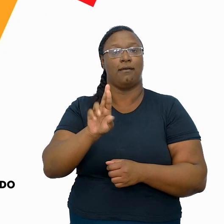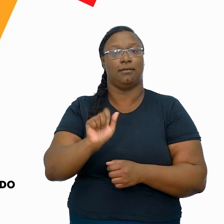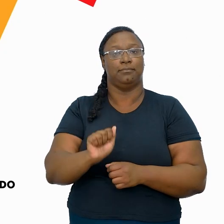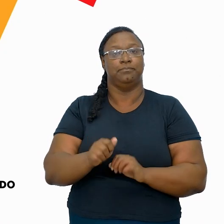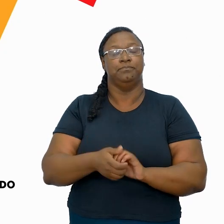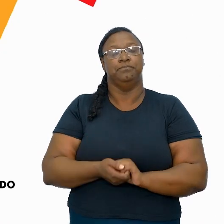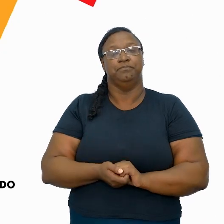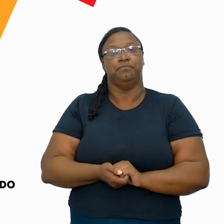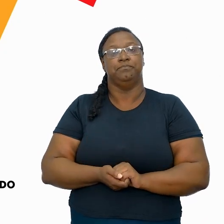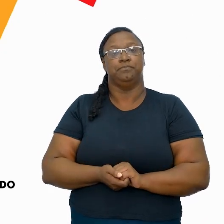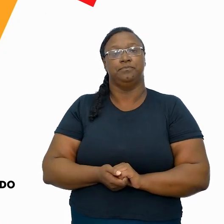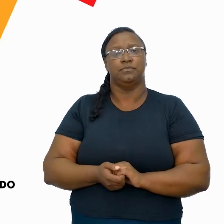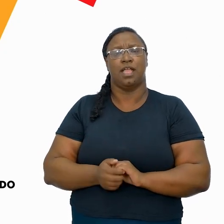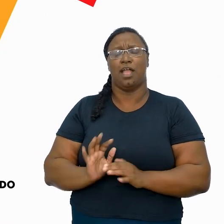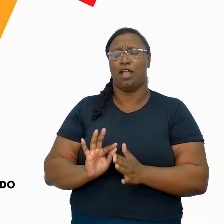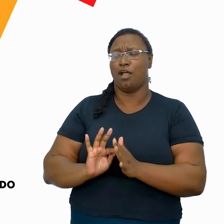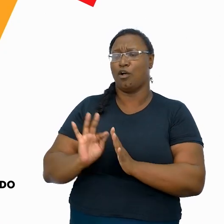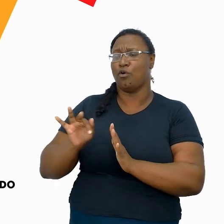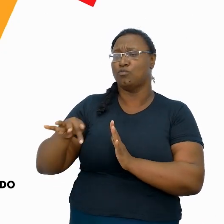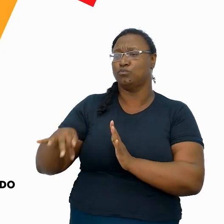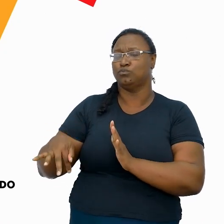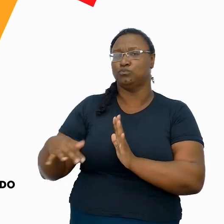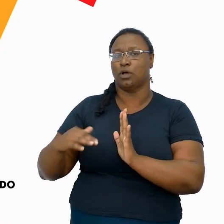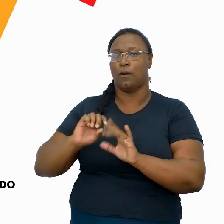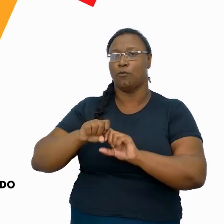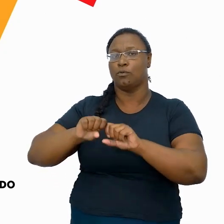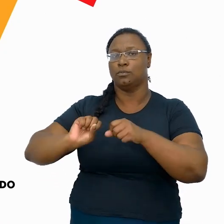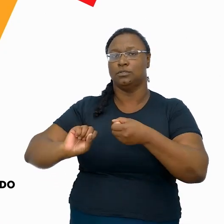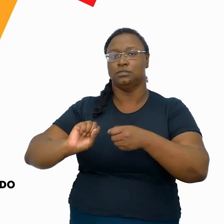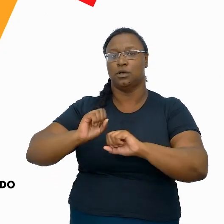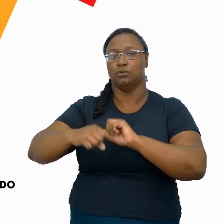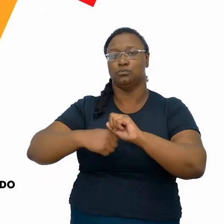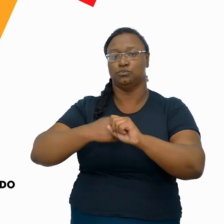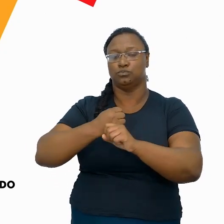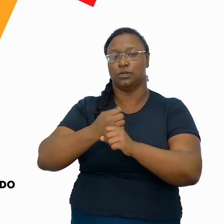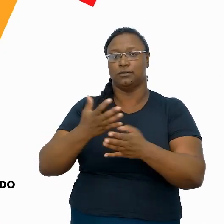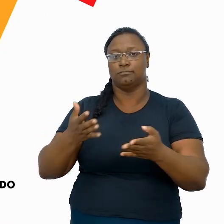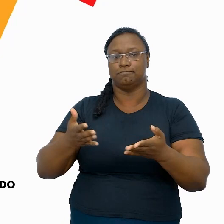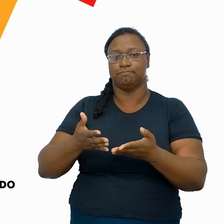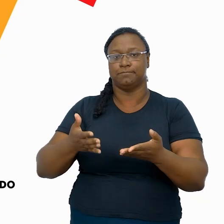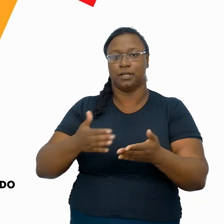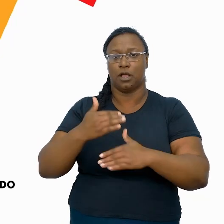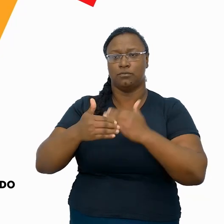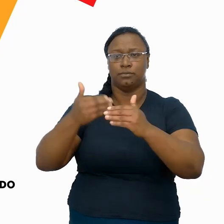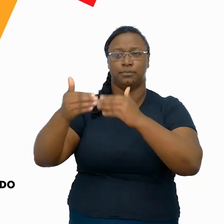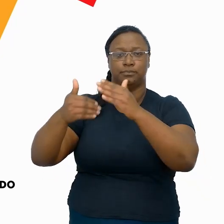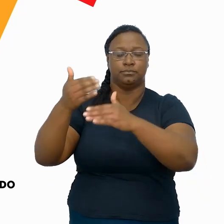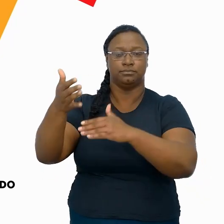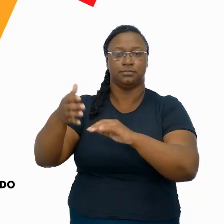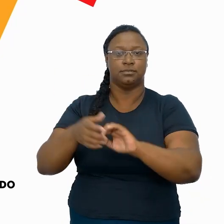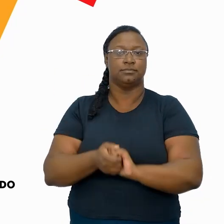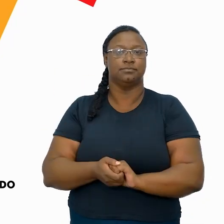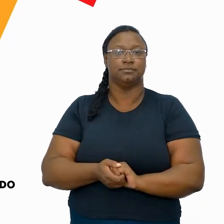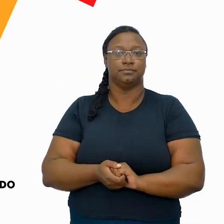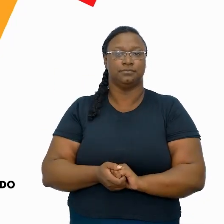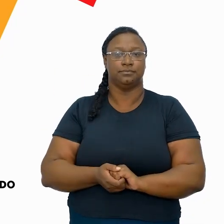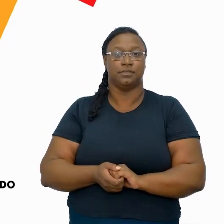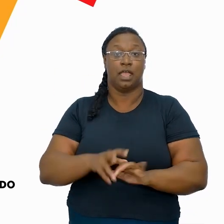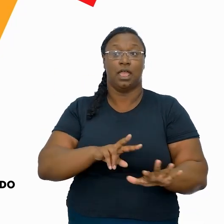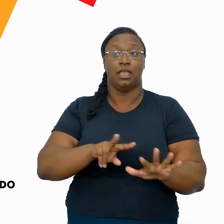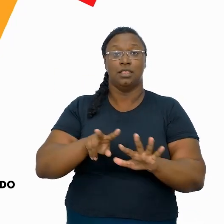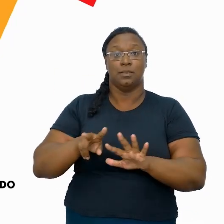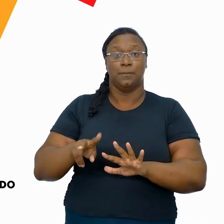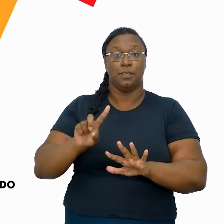nossa última formação de ano série, ainda vai ter uma formação de etapa mais para frente, na semana